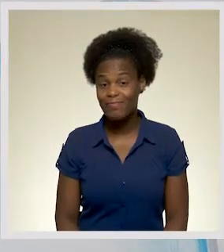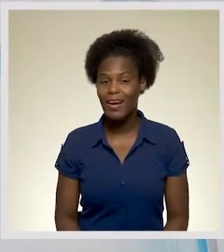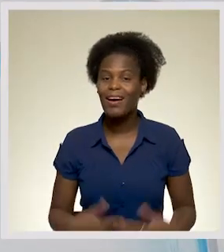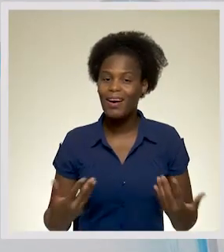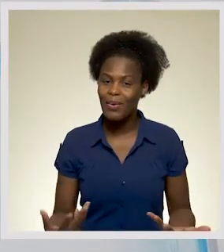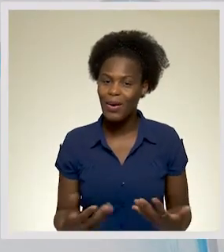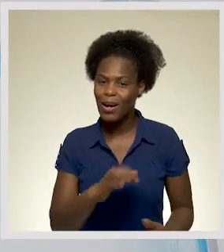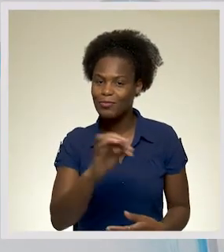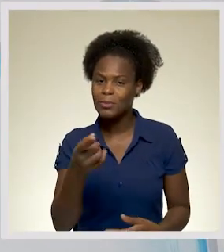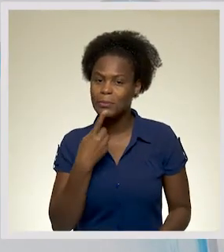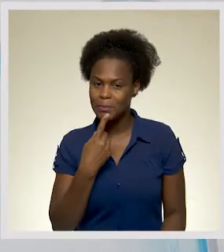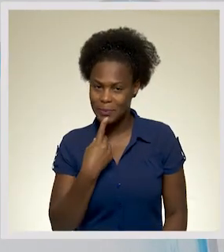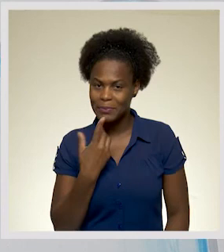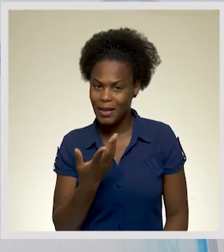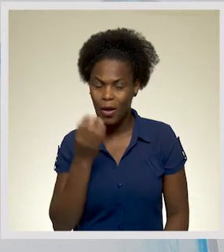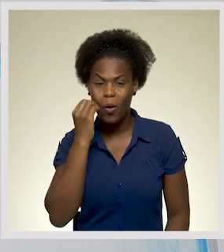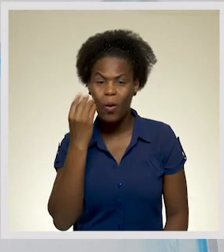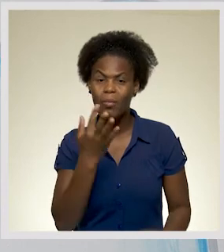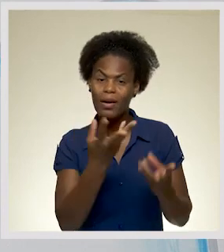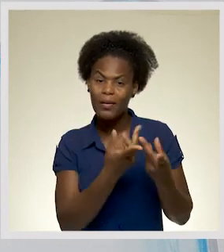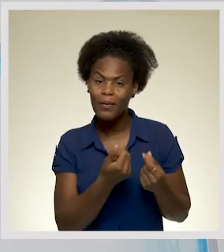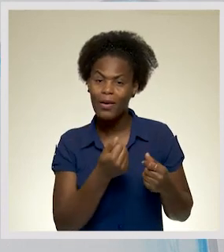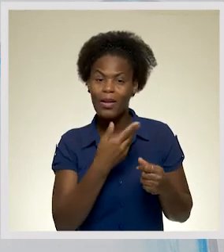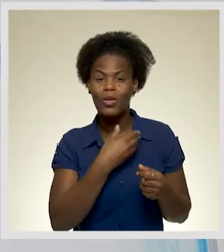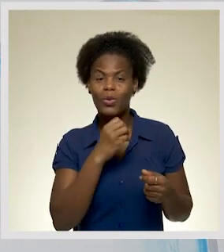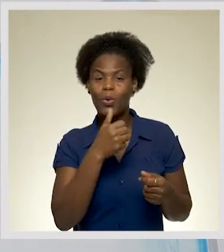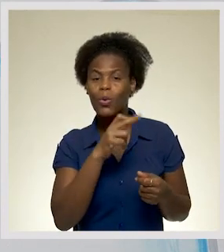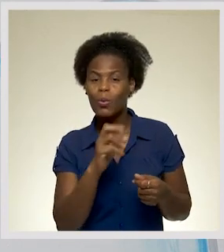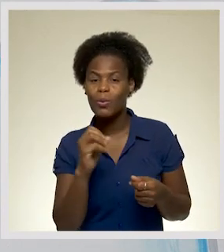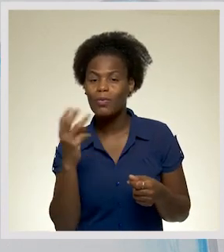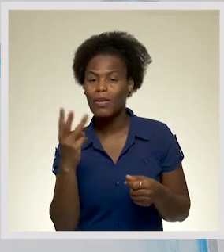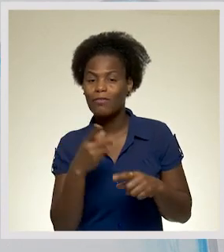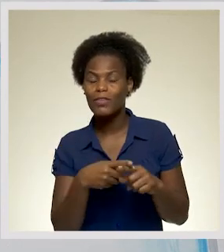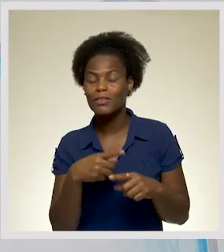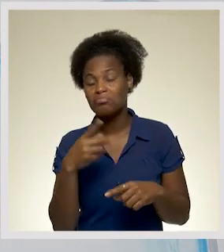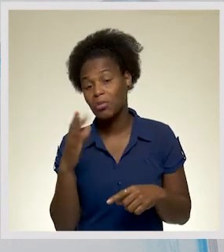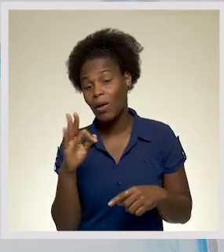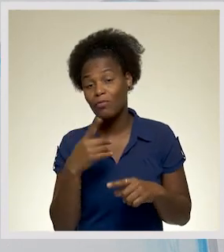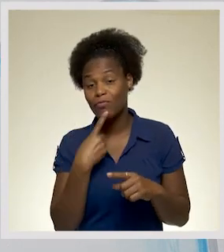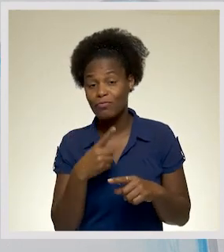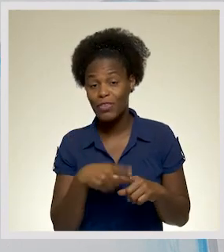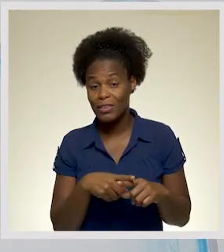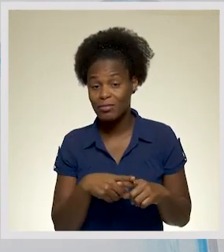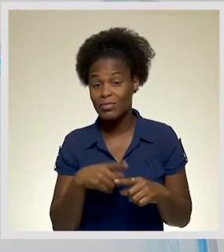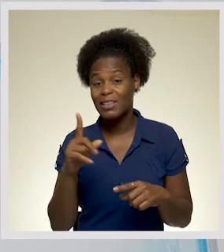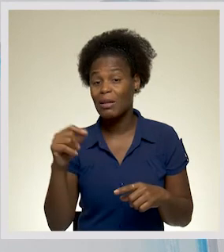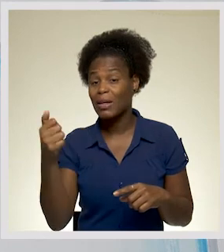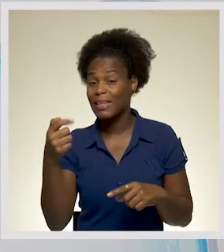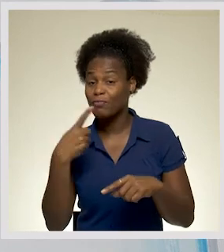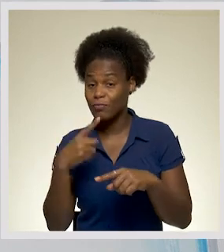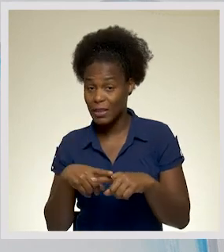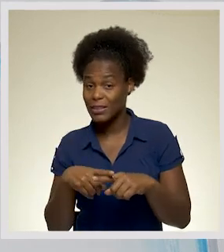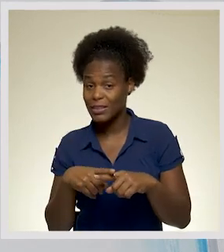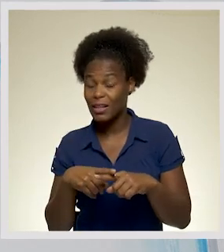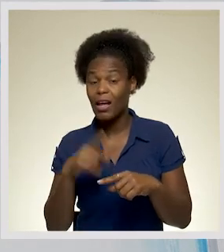E então, meninos, perceberam como é que se calcula o dobro, o triplo, o quádruplo e o quíntuplo?